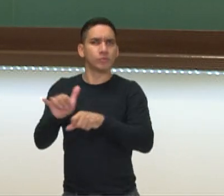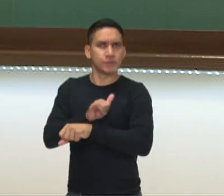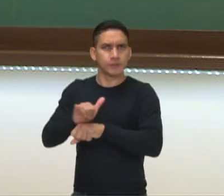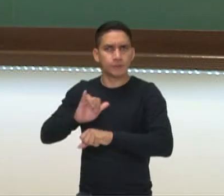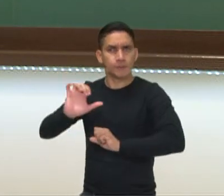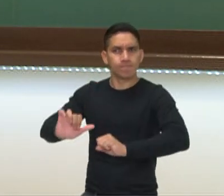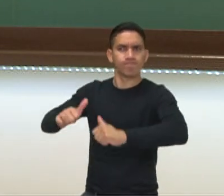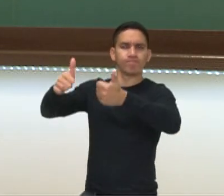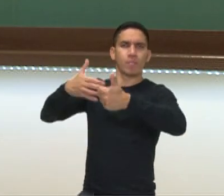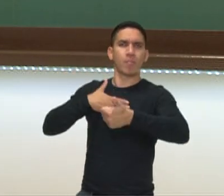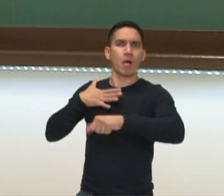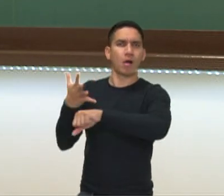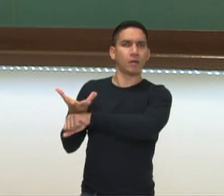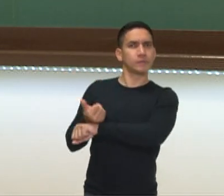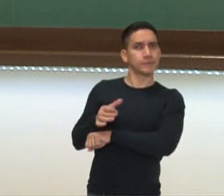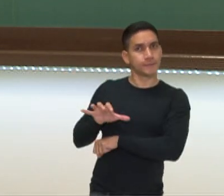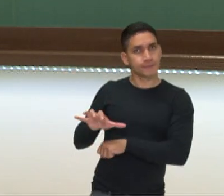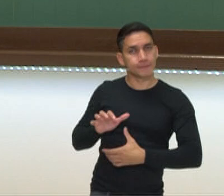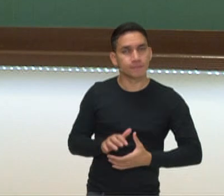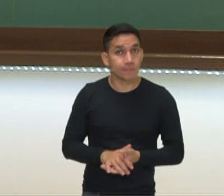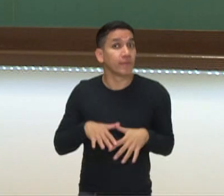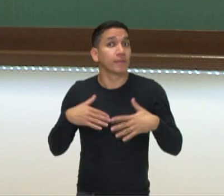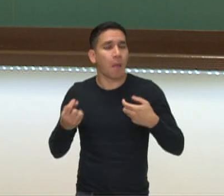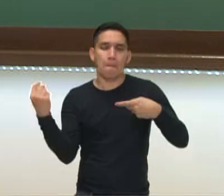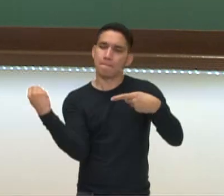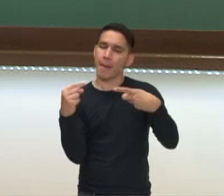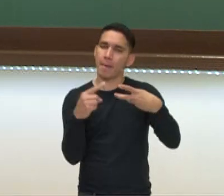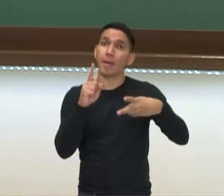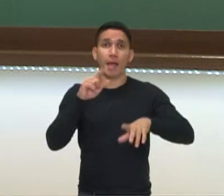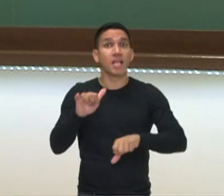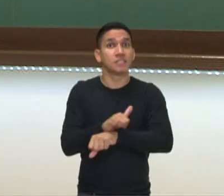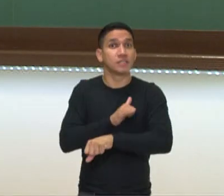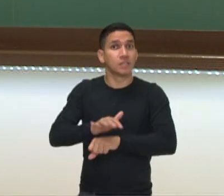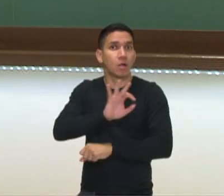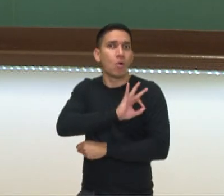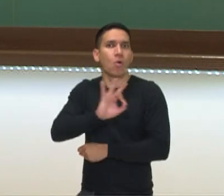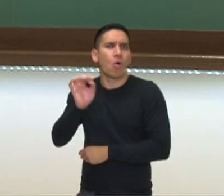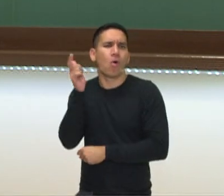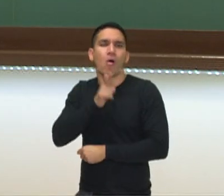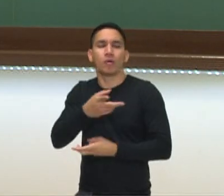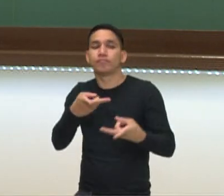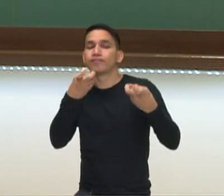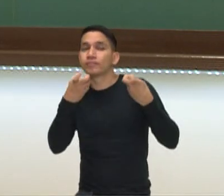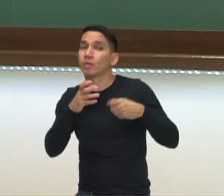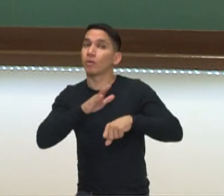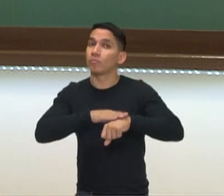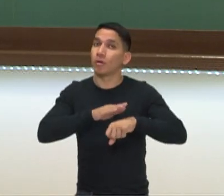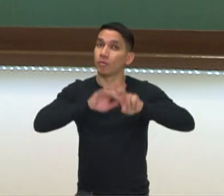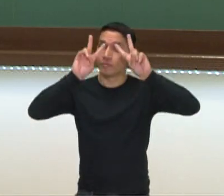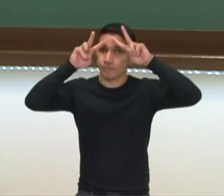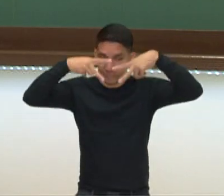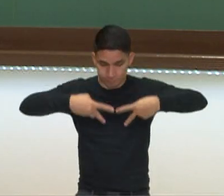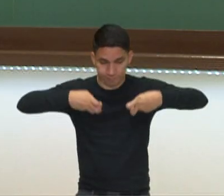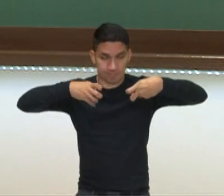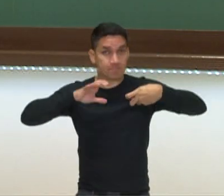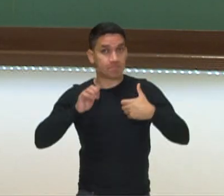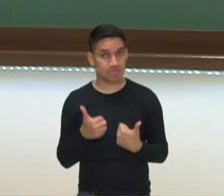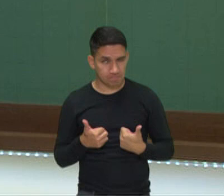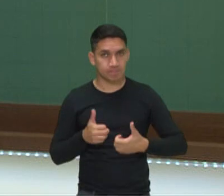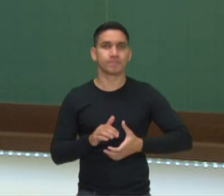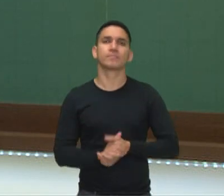aperfeiçoar essa minha habilidade. Então, é algo muito bacana, assim, quando a gente tem essa percepção,